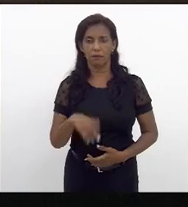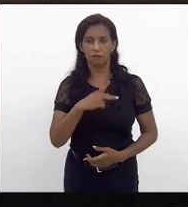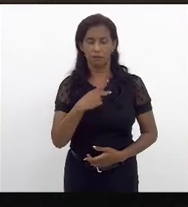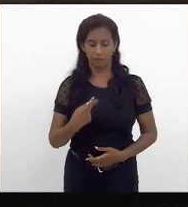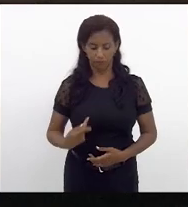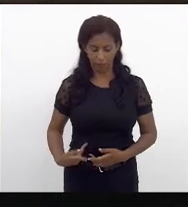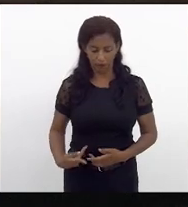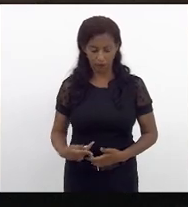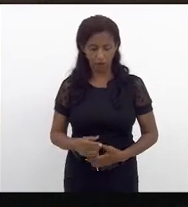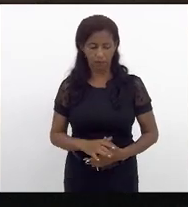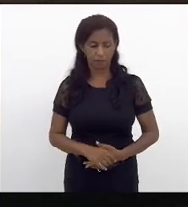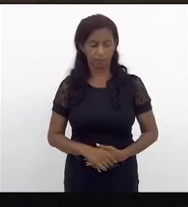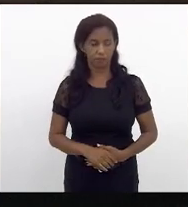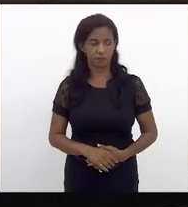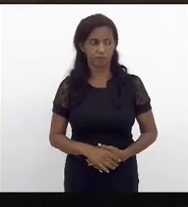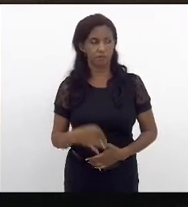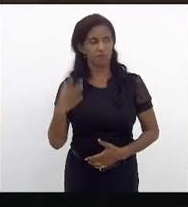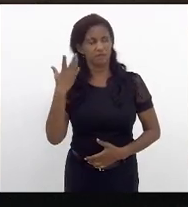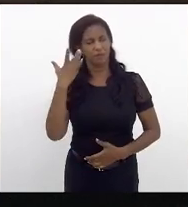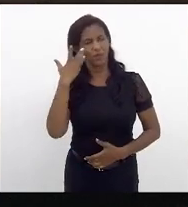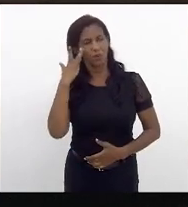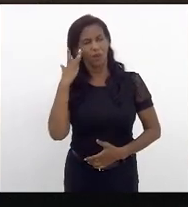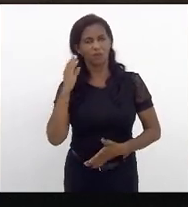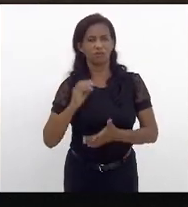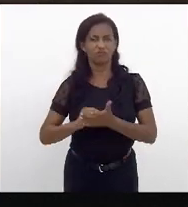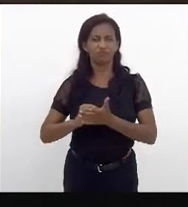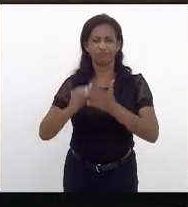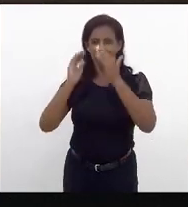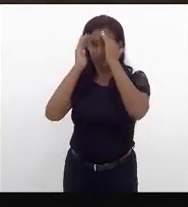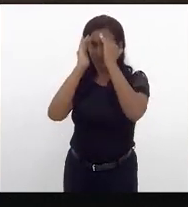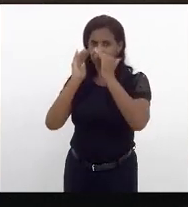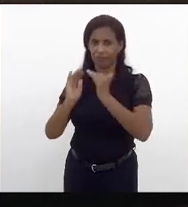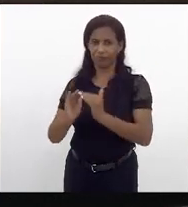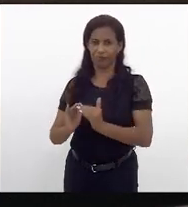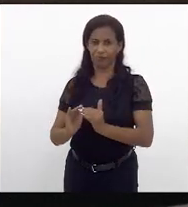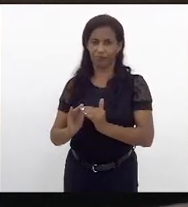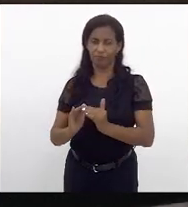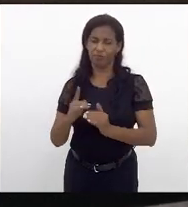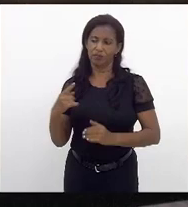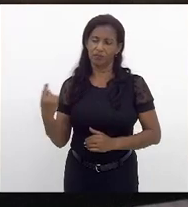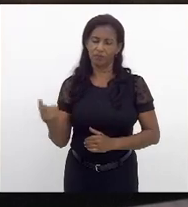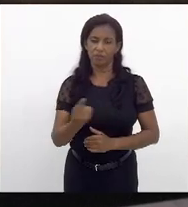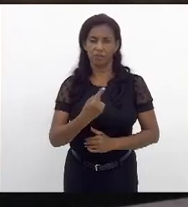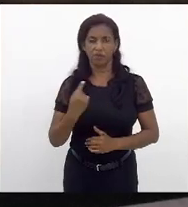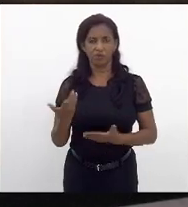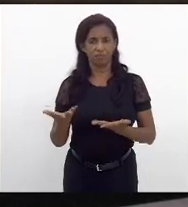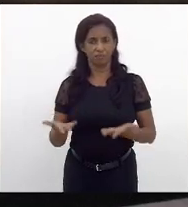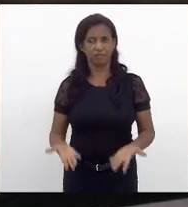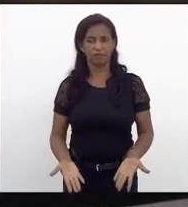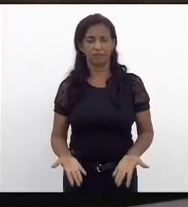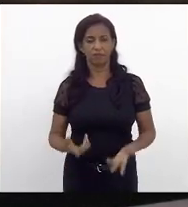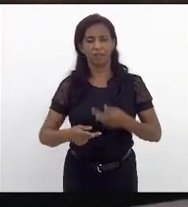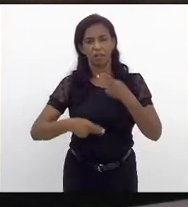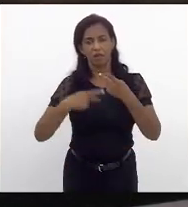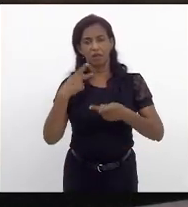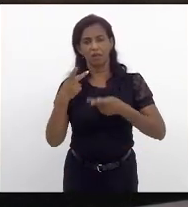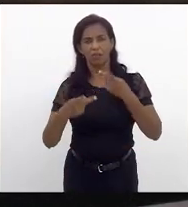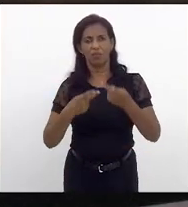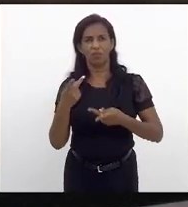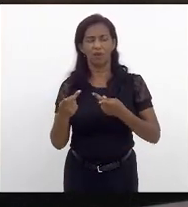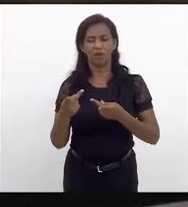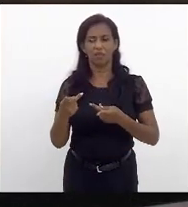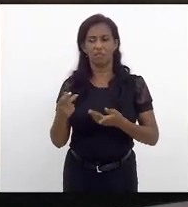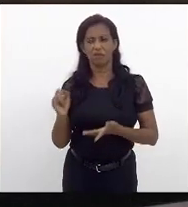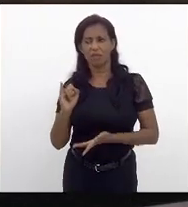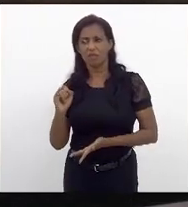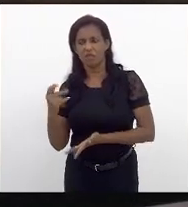Presidente, eu acho até um desrespeito a gente ficar aqui falando se a sabatina foi